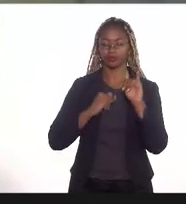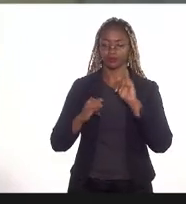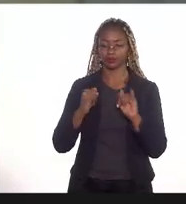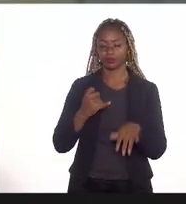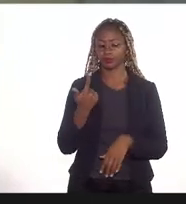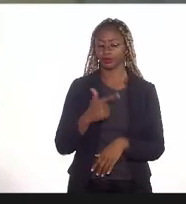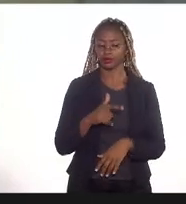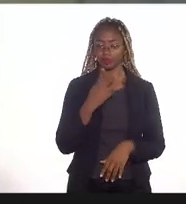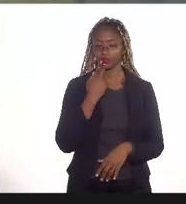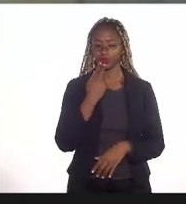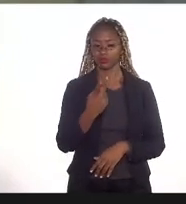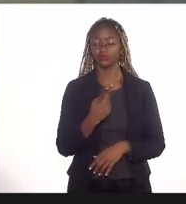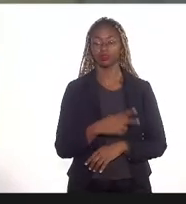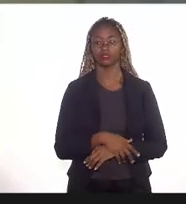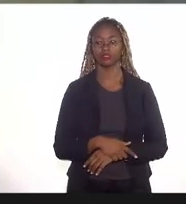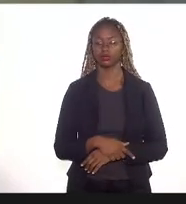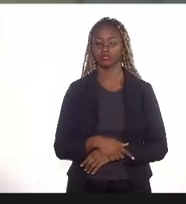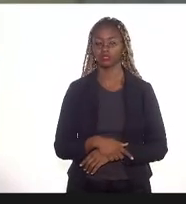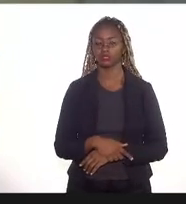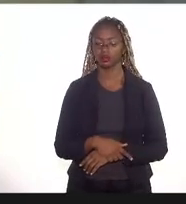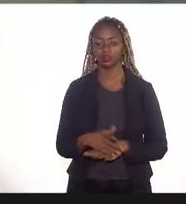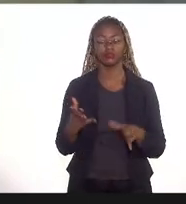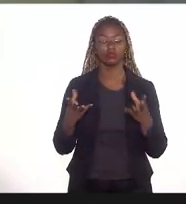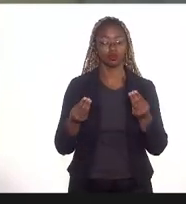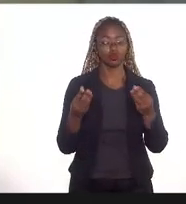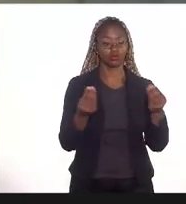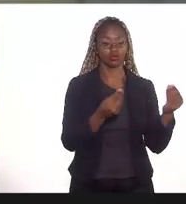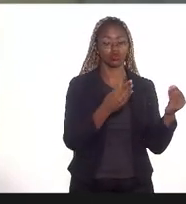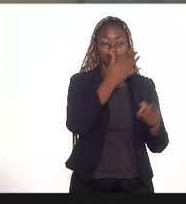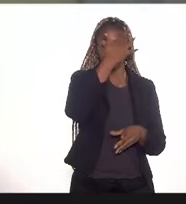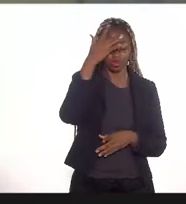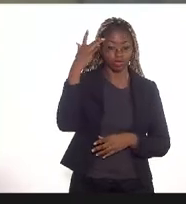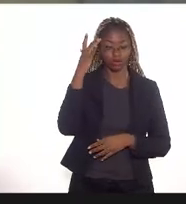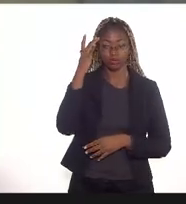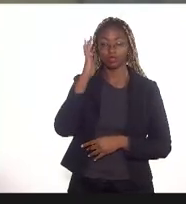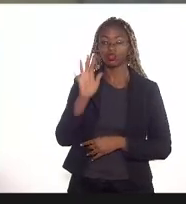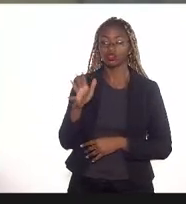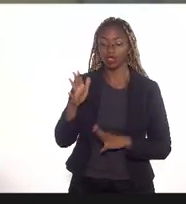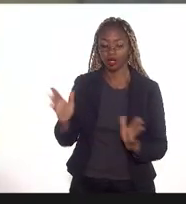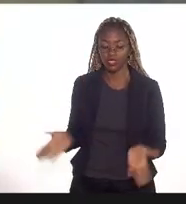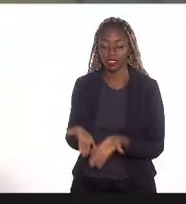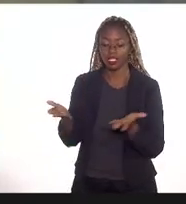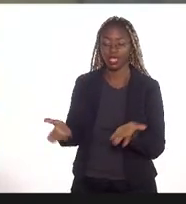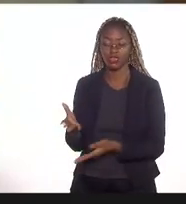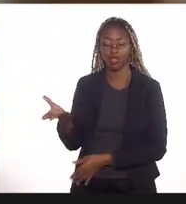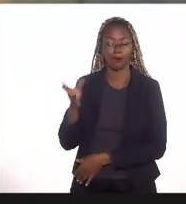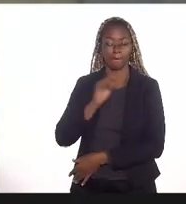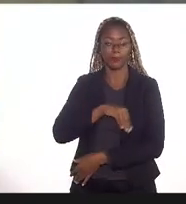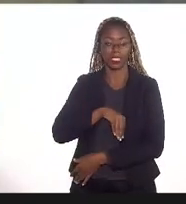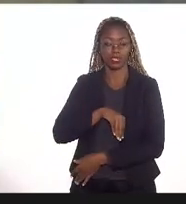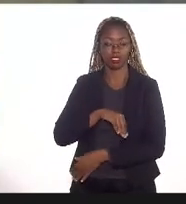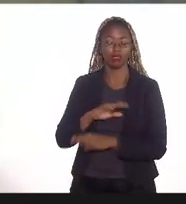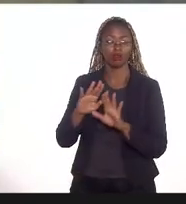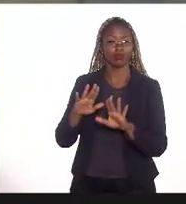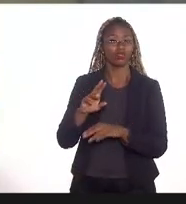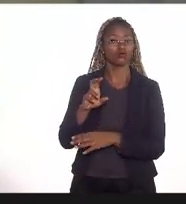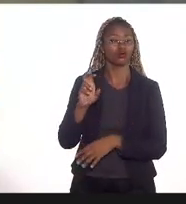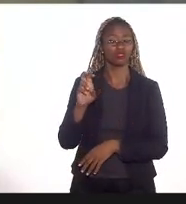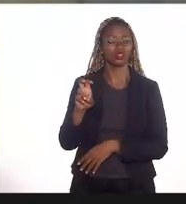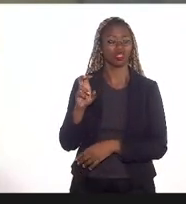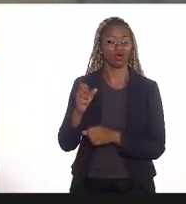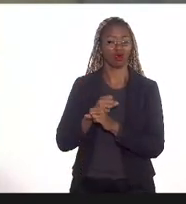a dizer, é muita gente contemplada com incentivo e nos últimos